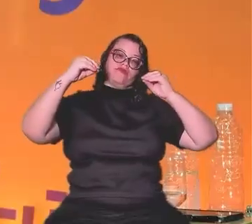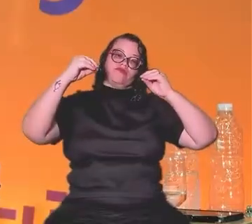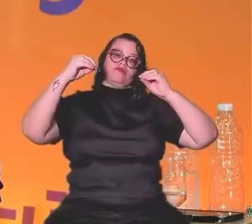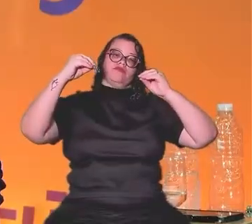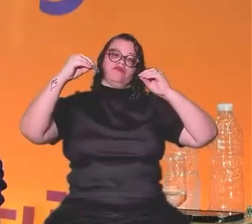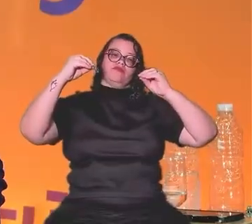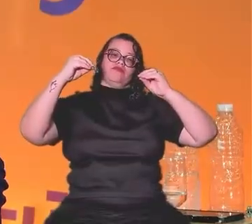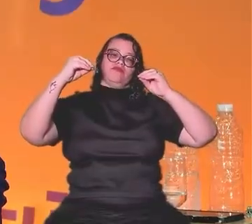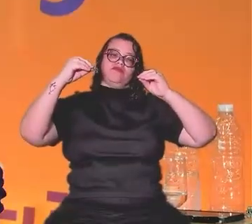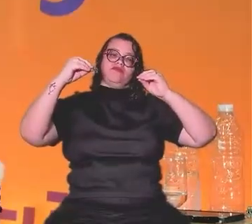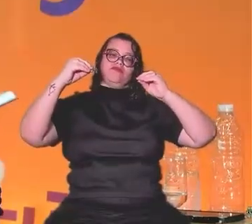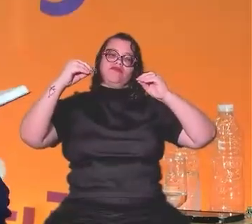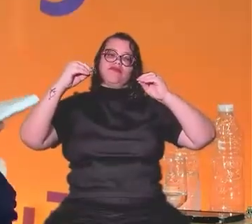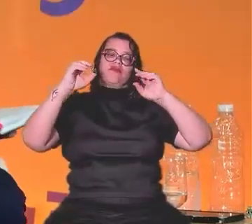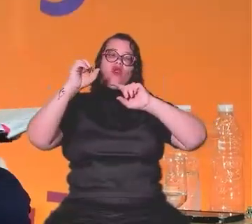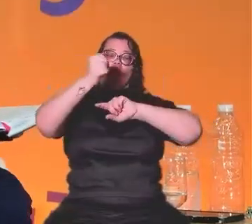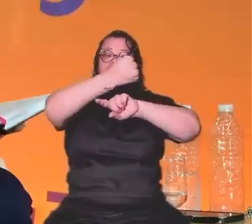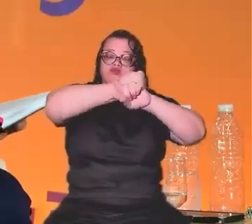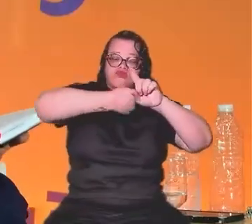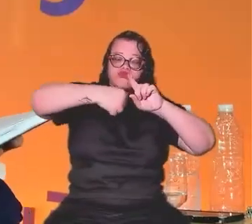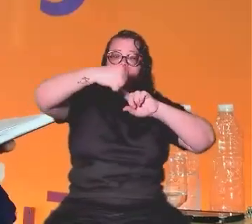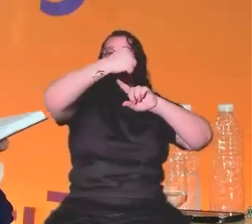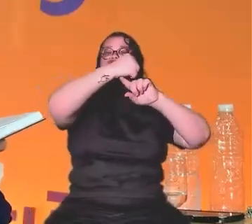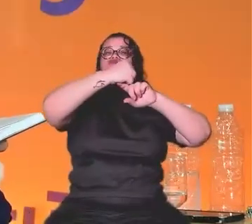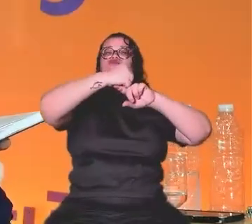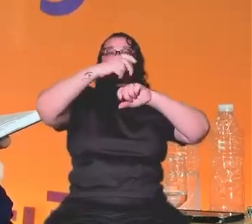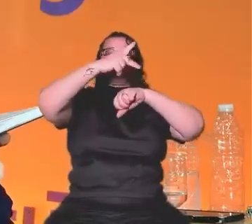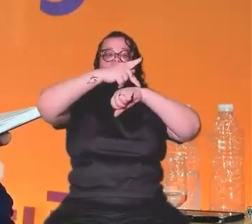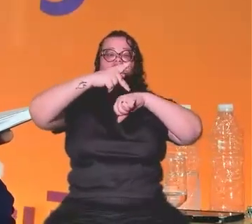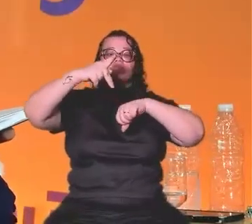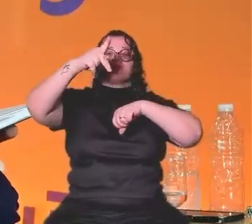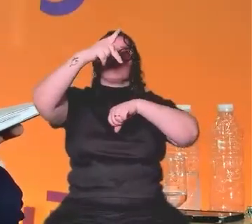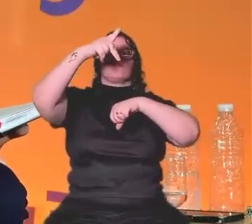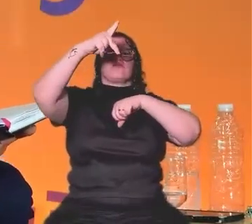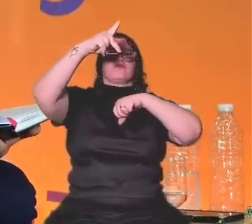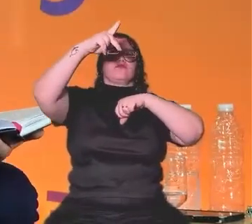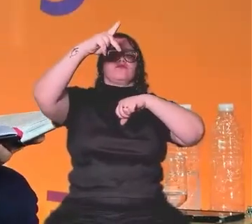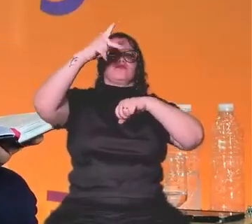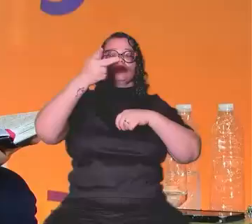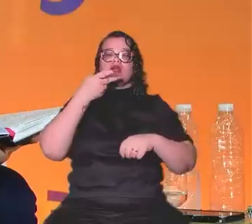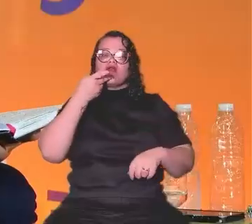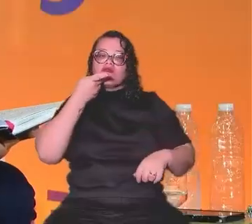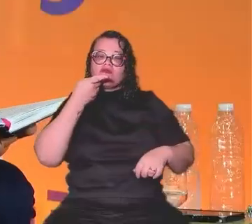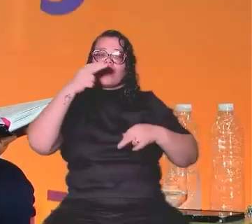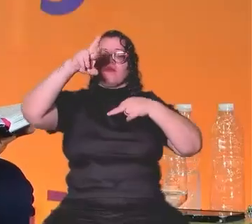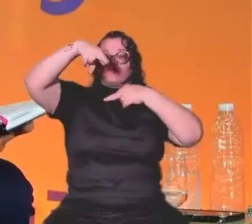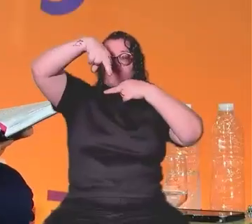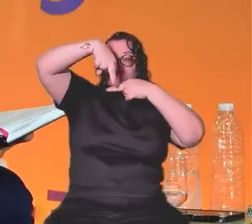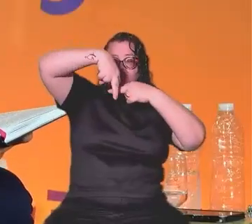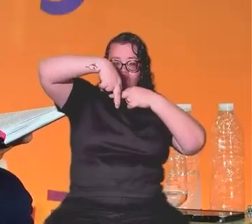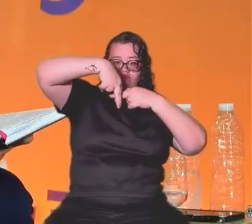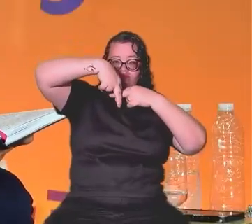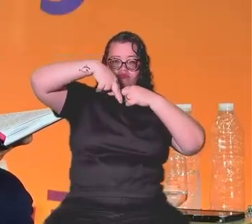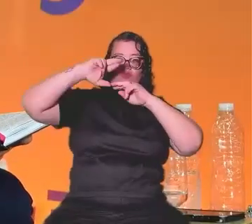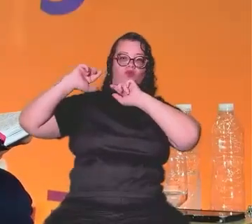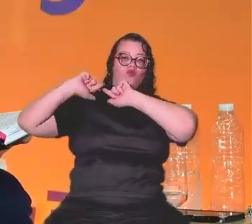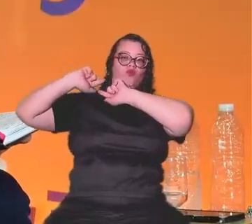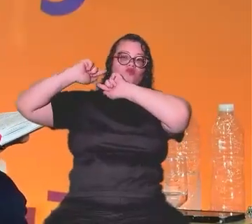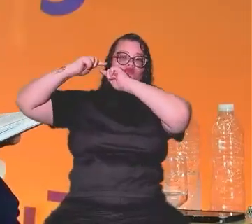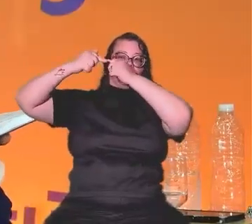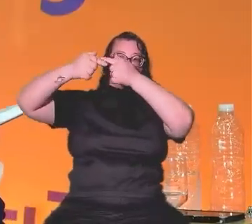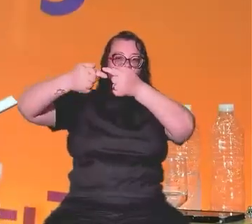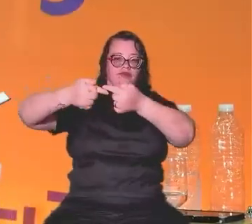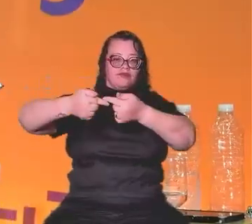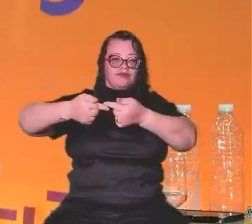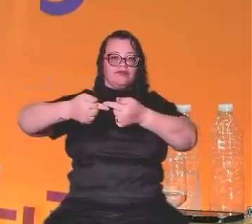Houve um hiato na formação social do país, dizia o poeta Drummond. Houve uma geração que não